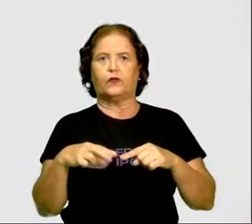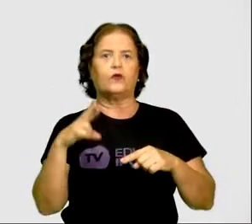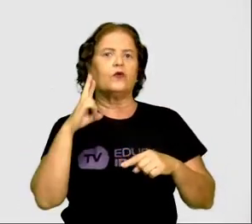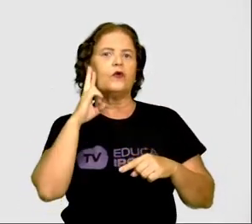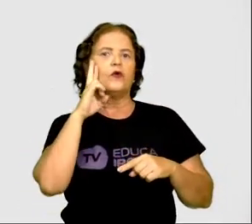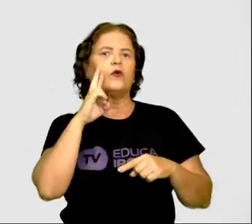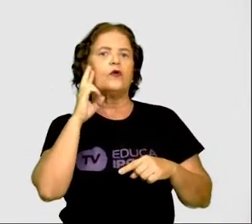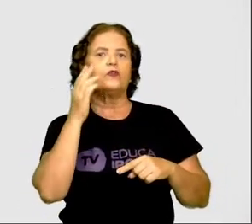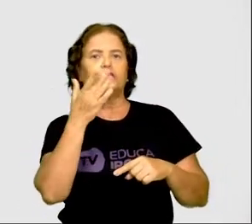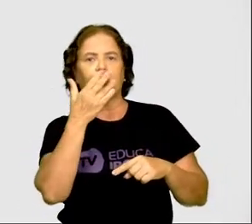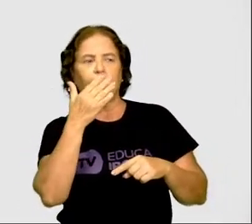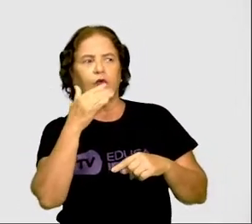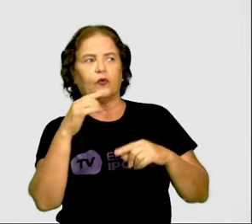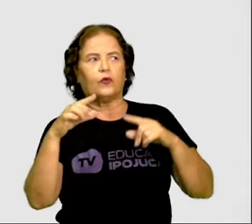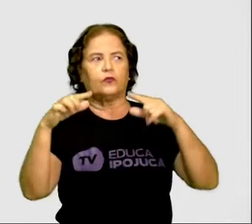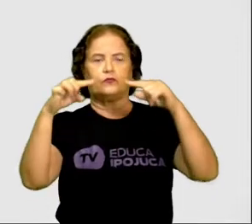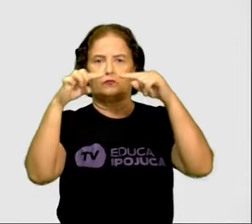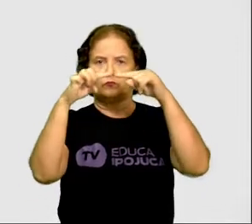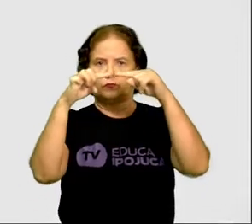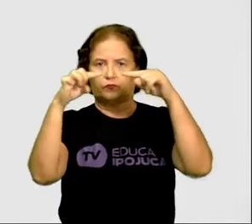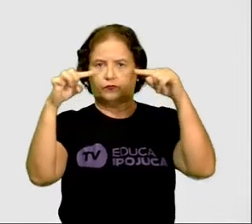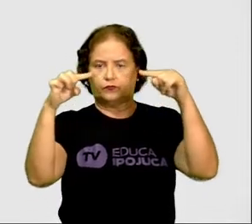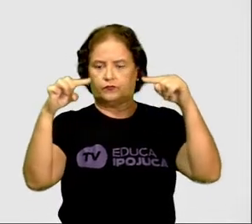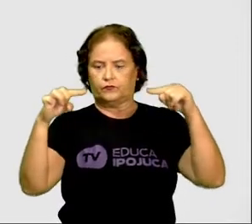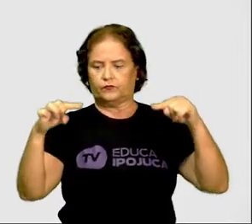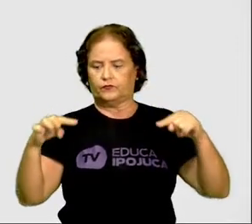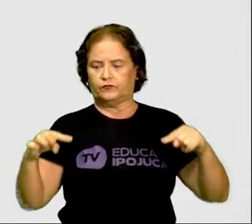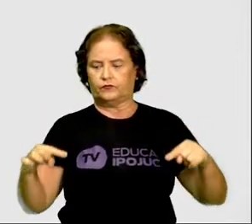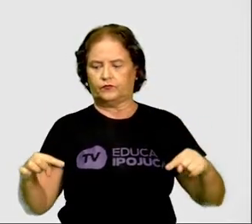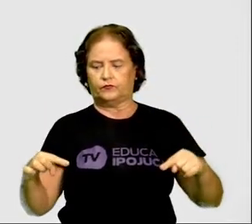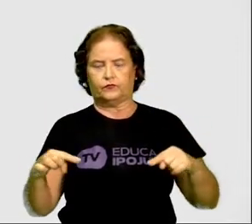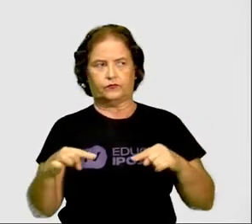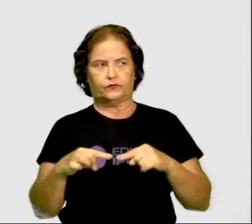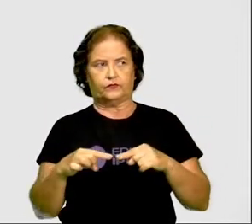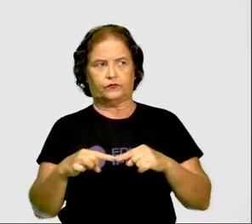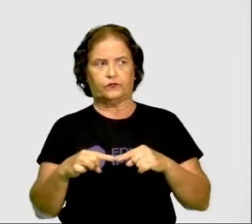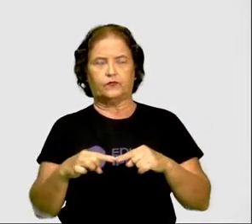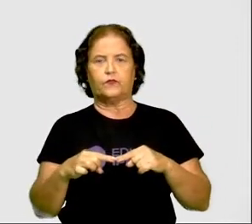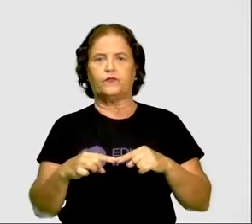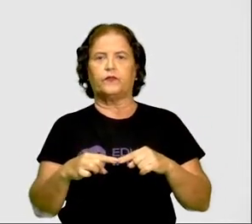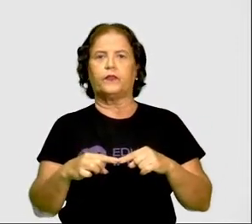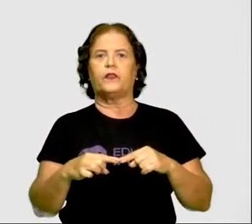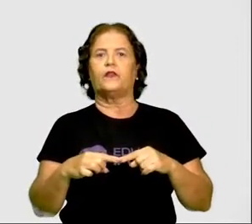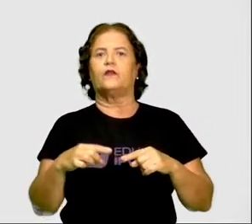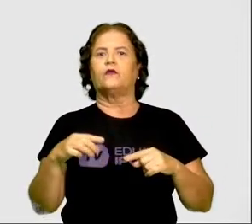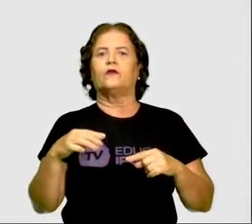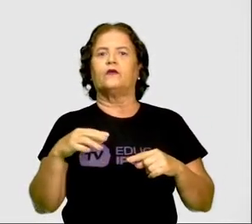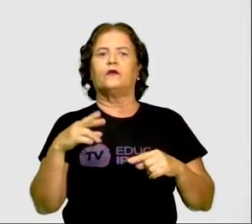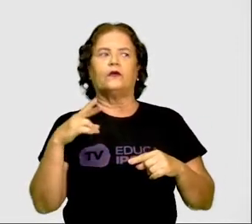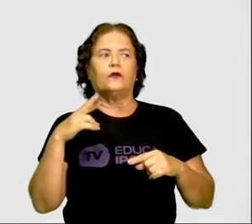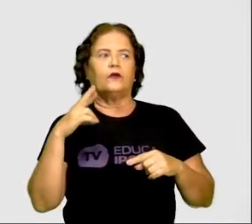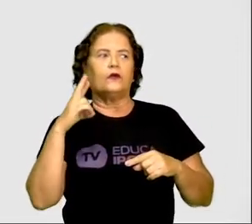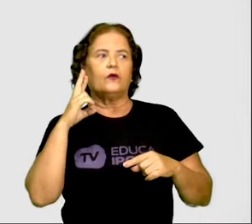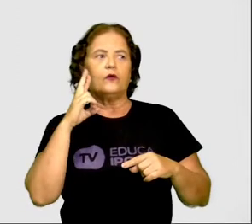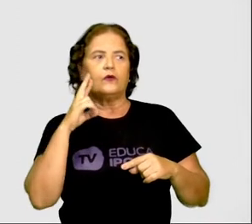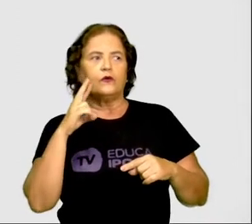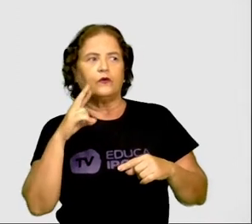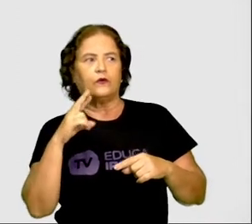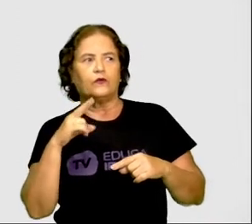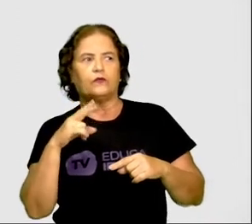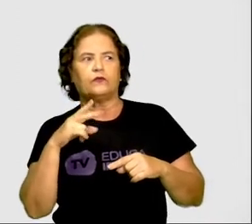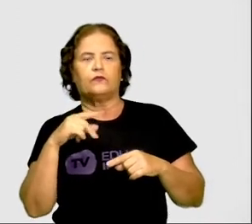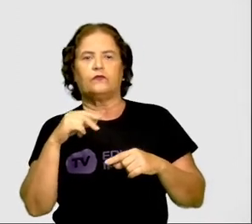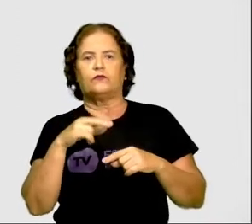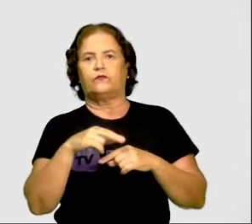A imagem do círculo na cor marrom. A imagem do quadrado na cor lilás. E do